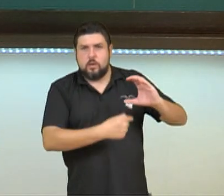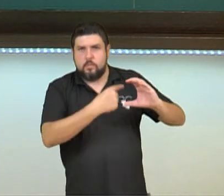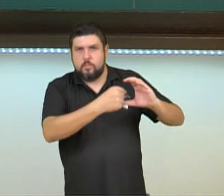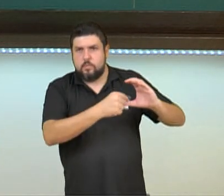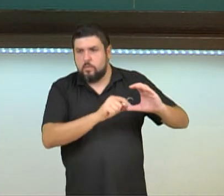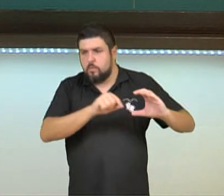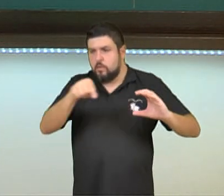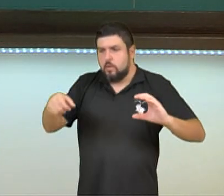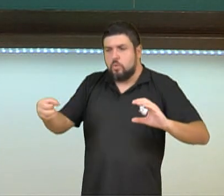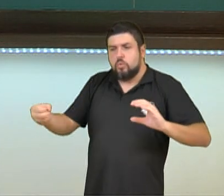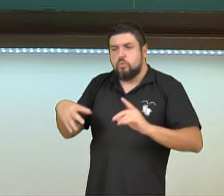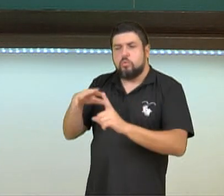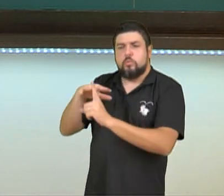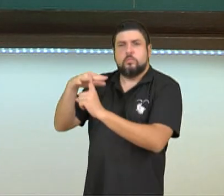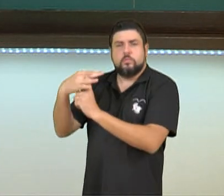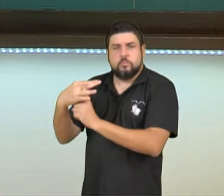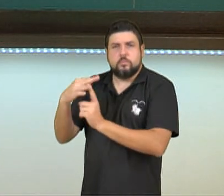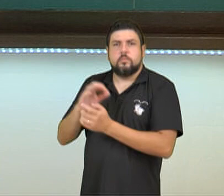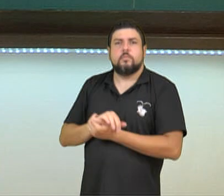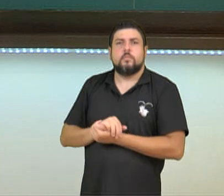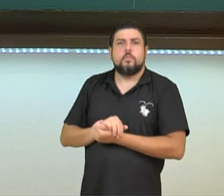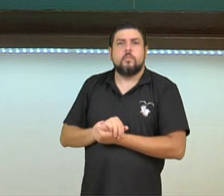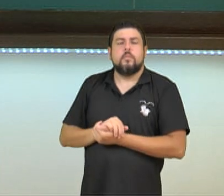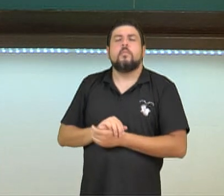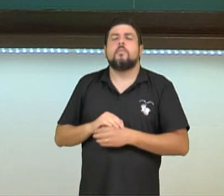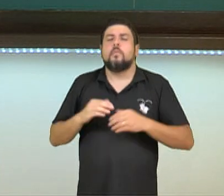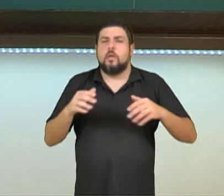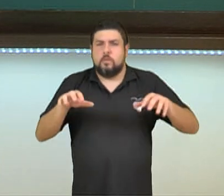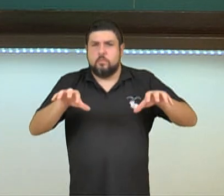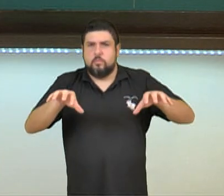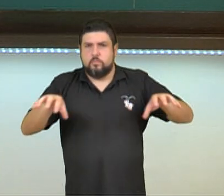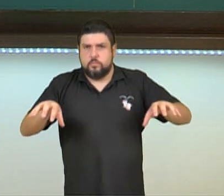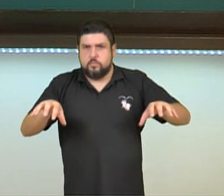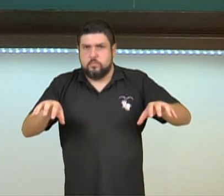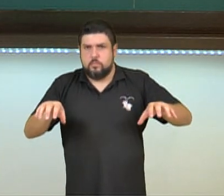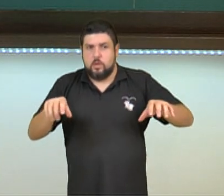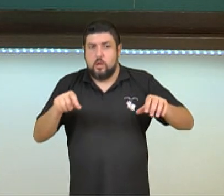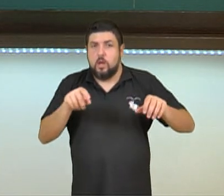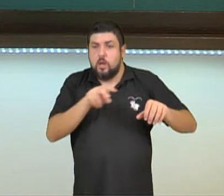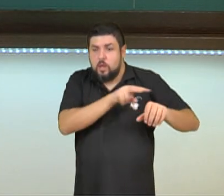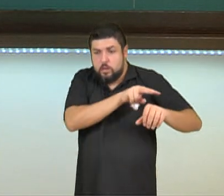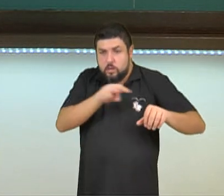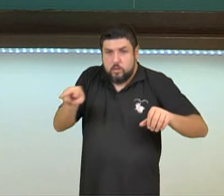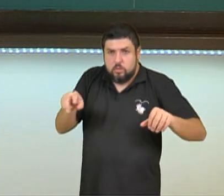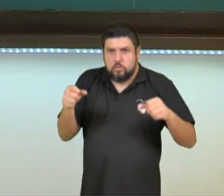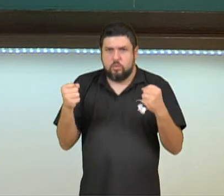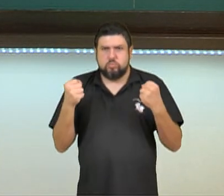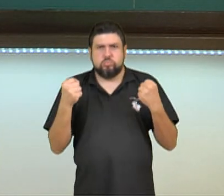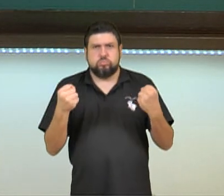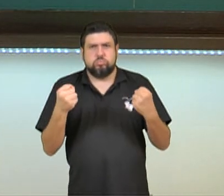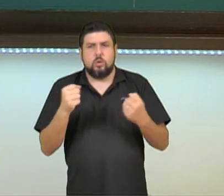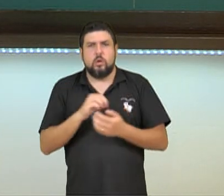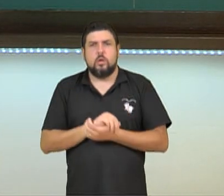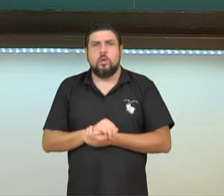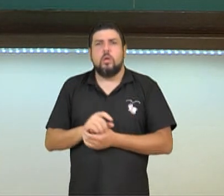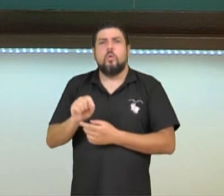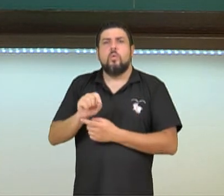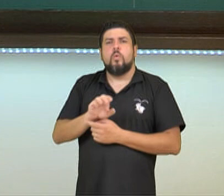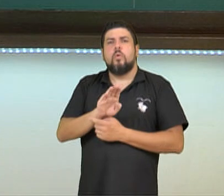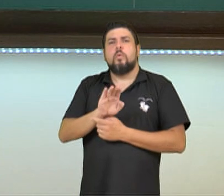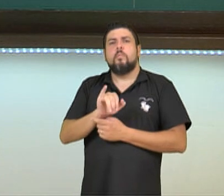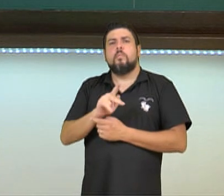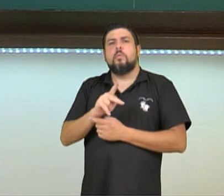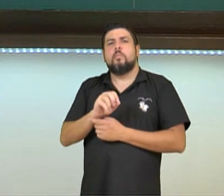socialismo. Aí nesse quesito, nós como temos duas potências, nós vinculamos a terminologia